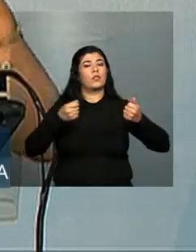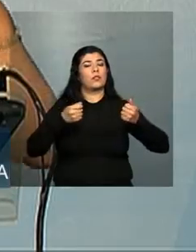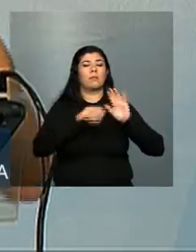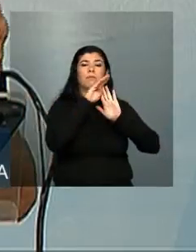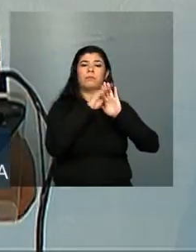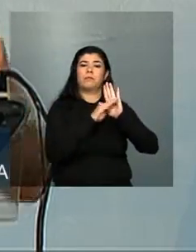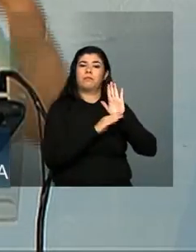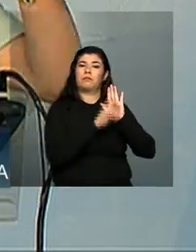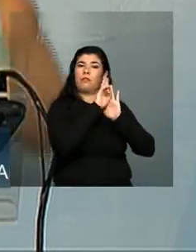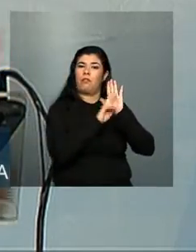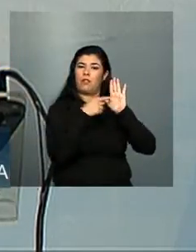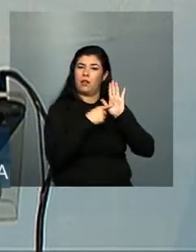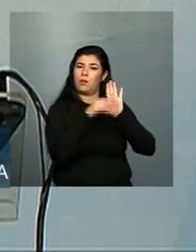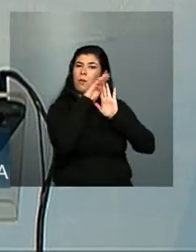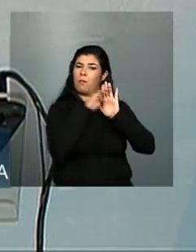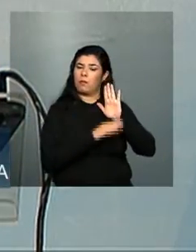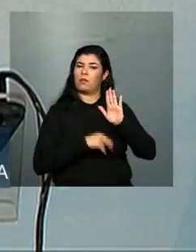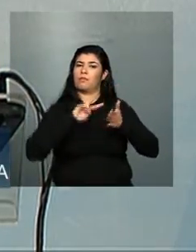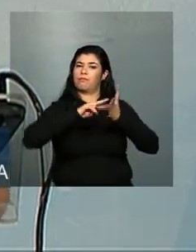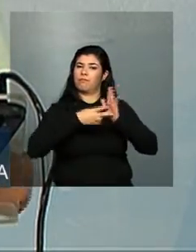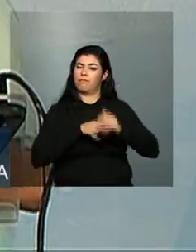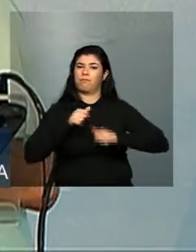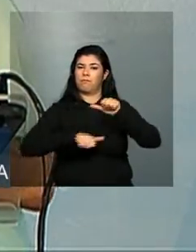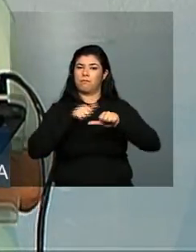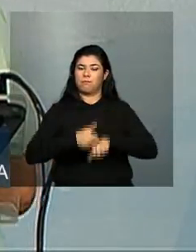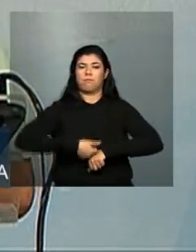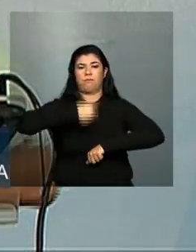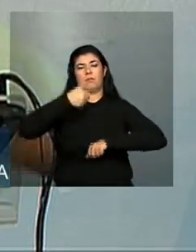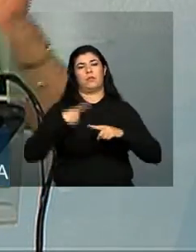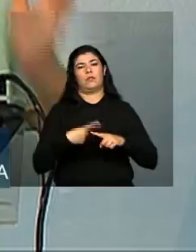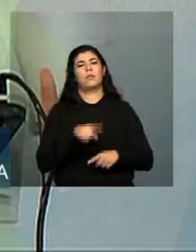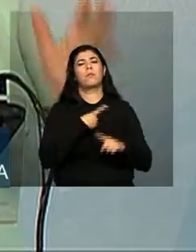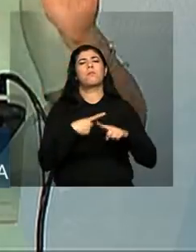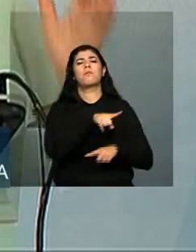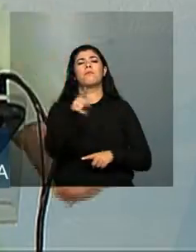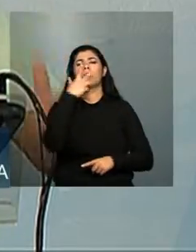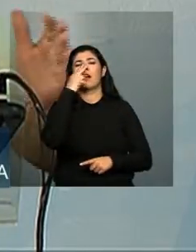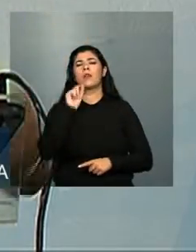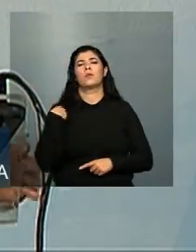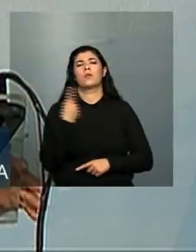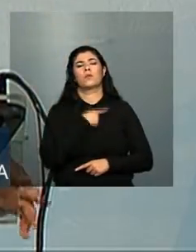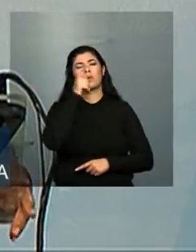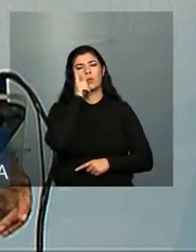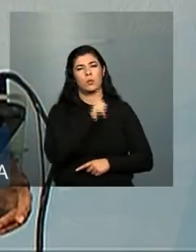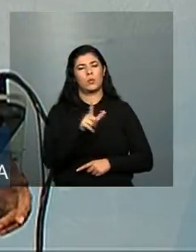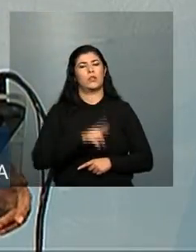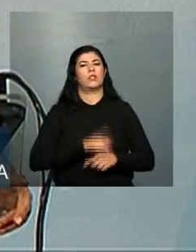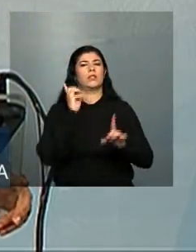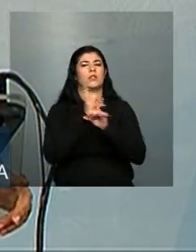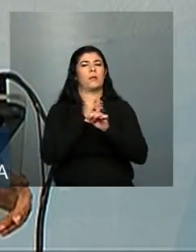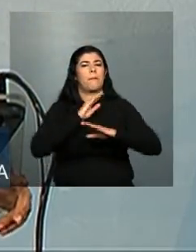para que o programa fique cada vez mais forte. Por que que vocês acham que nós conseguimos chegar